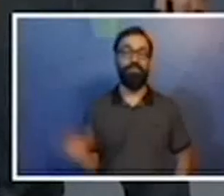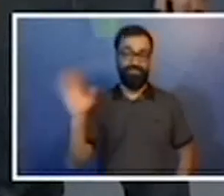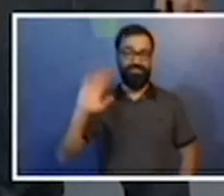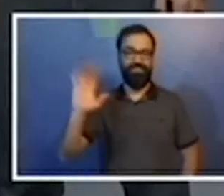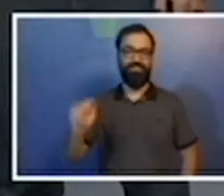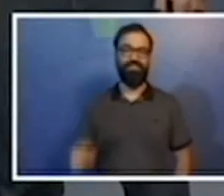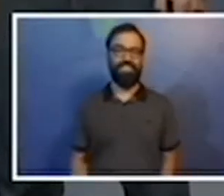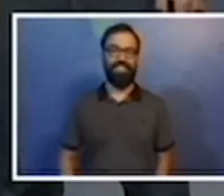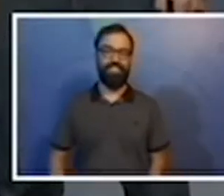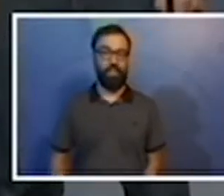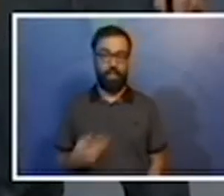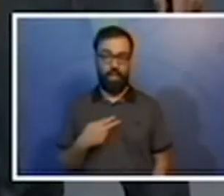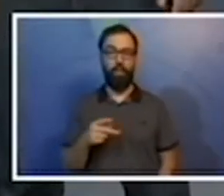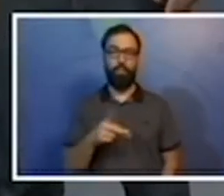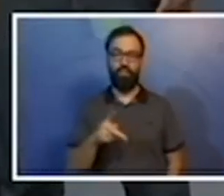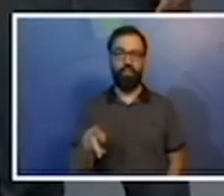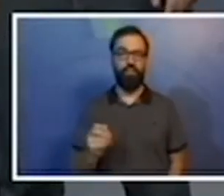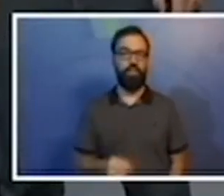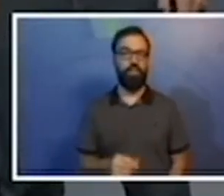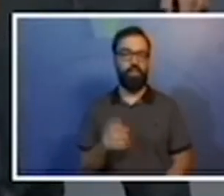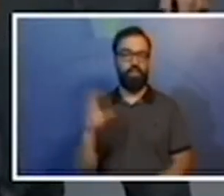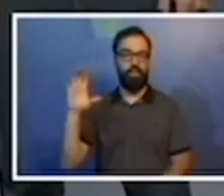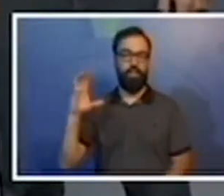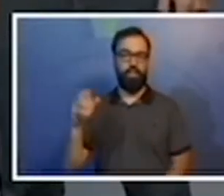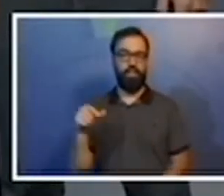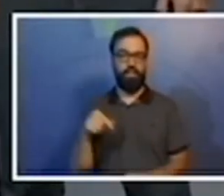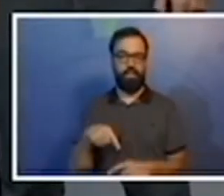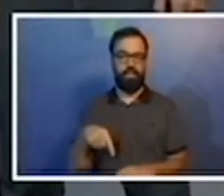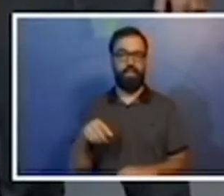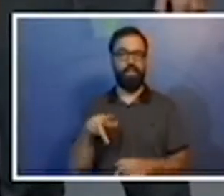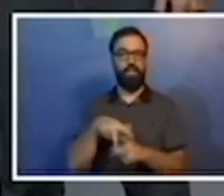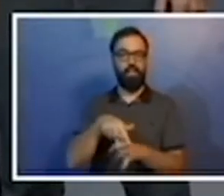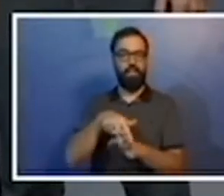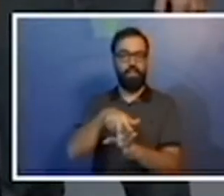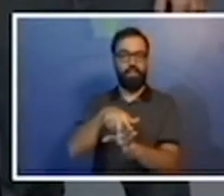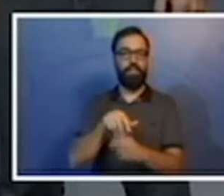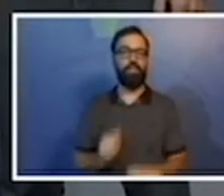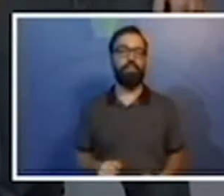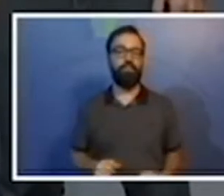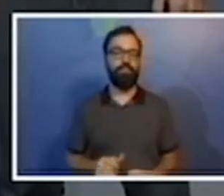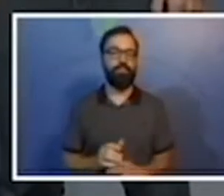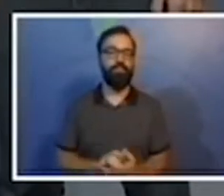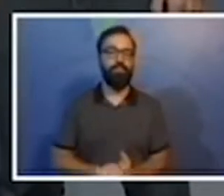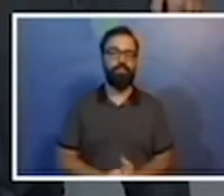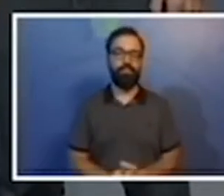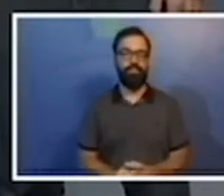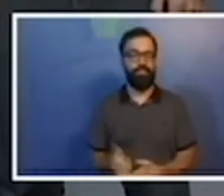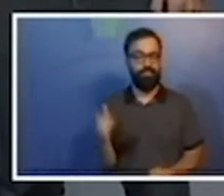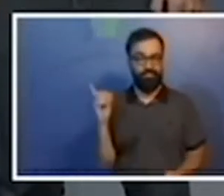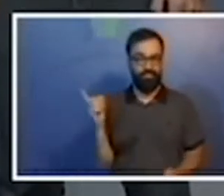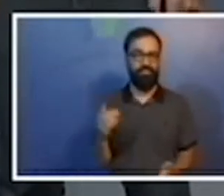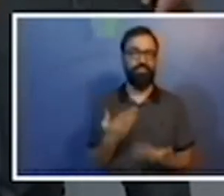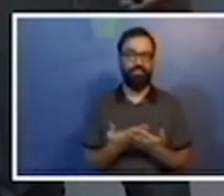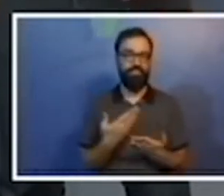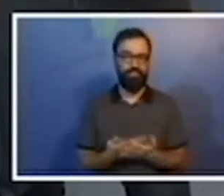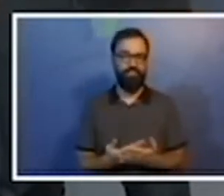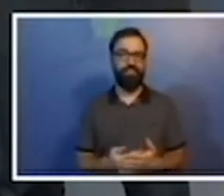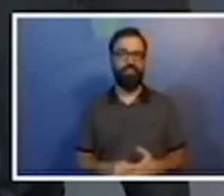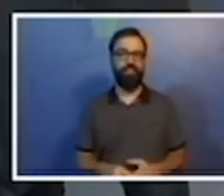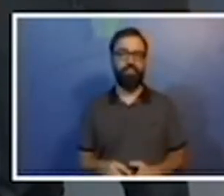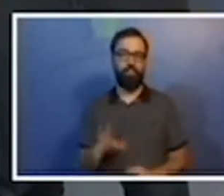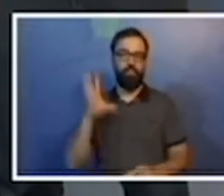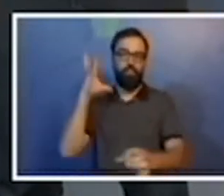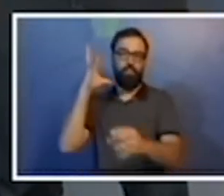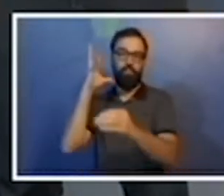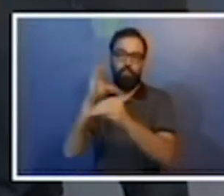o Olá eu sou o Leandro eu sou professor de ciências da Secretaria Municipal de Educação de Barretos bom nessa aula eu vou fazer uma revisão